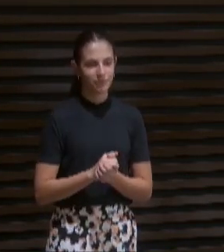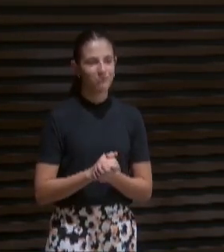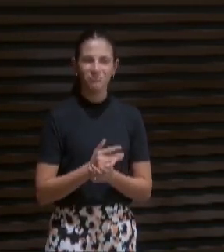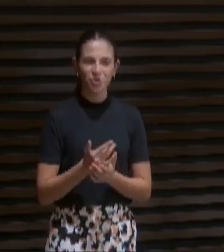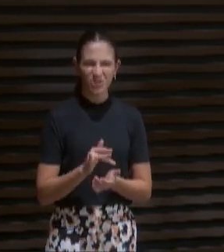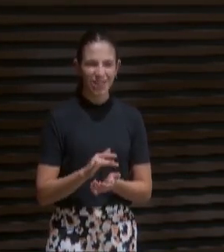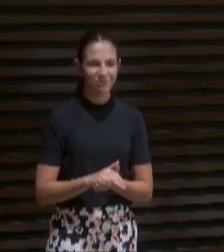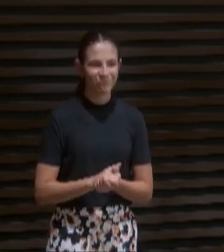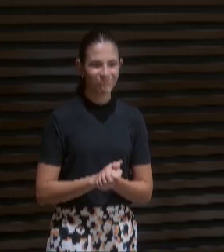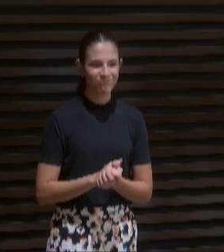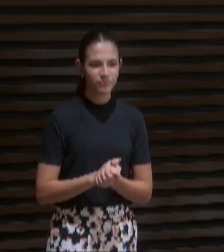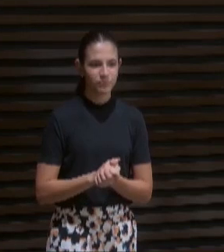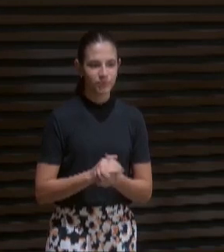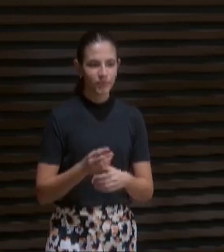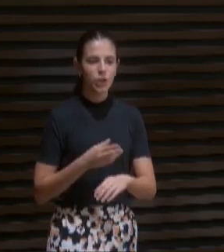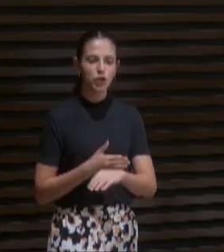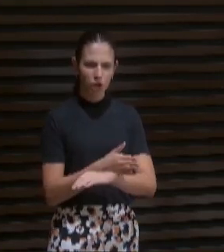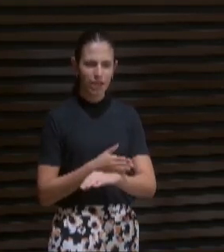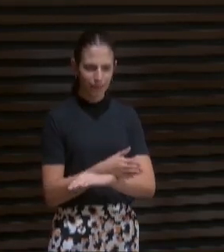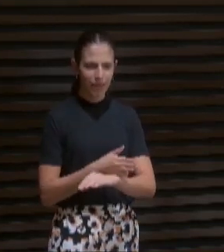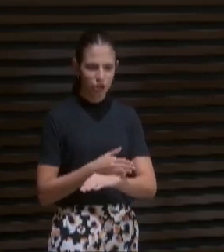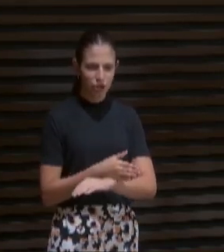penetram. Essa palavra aqui,